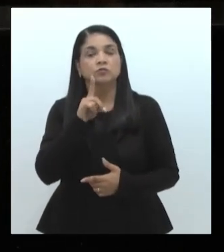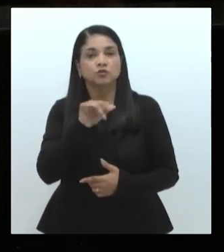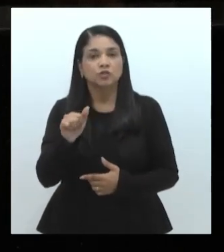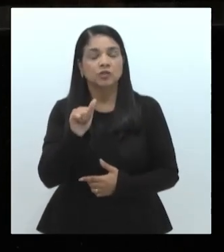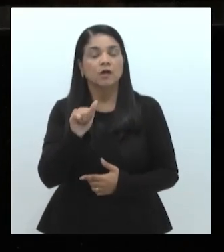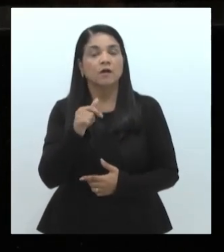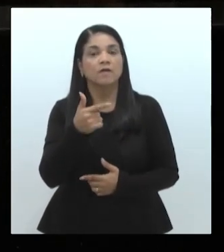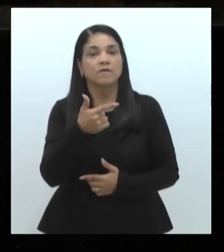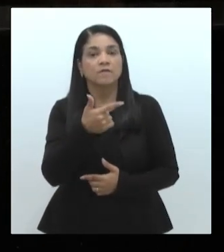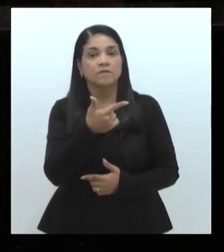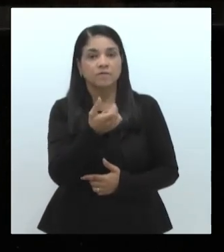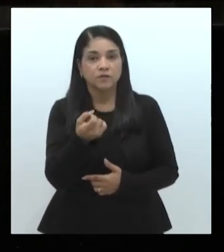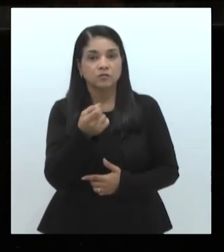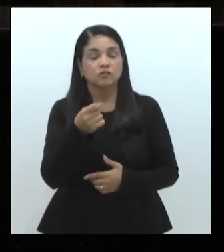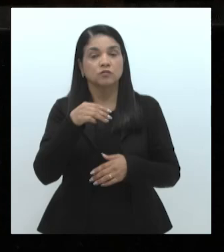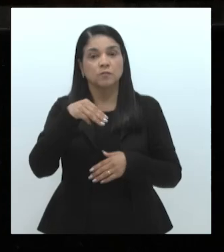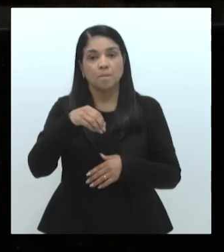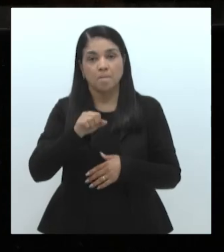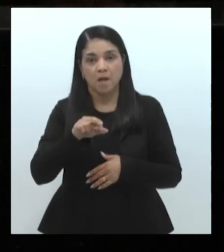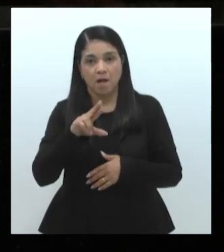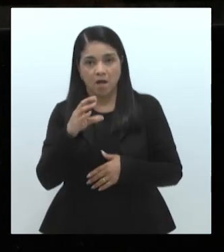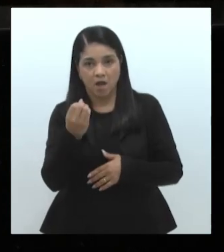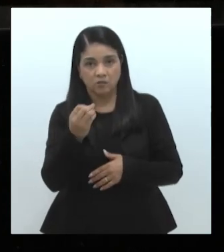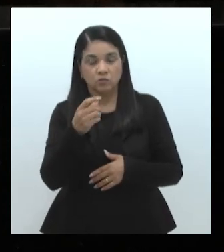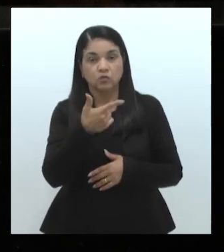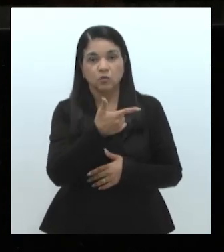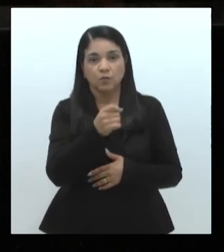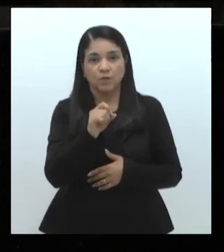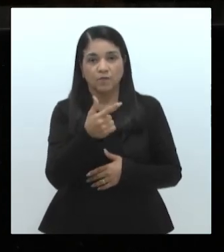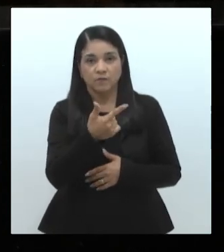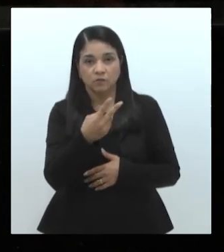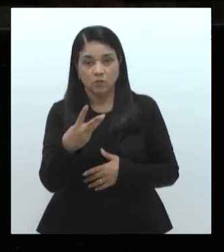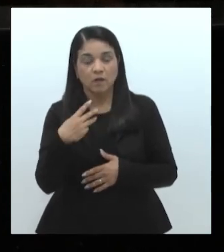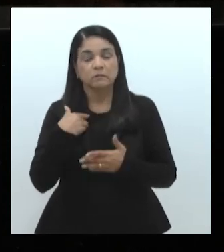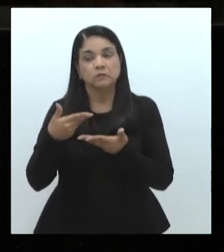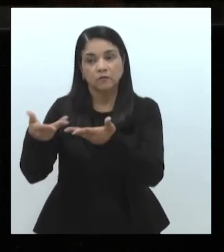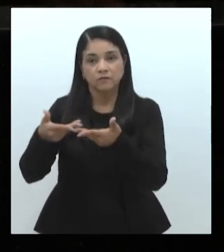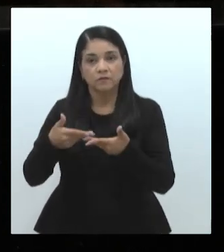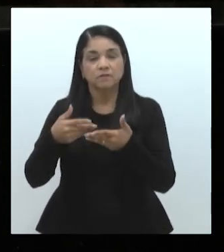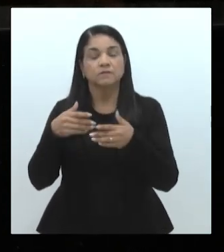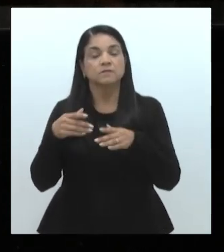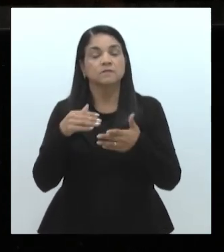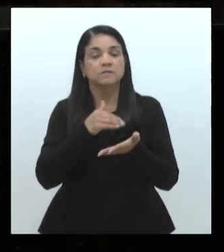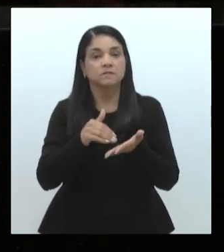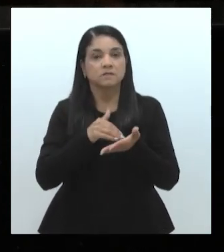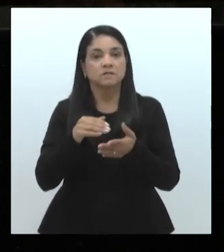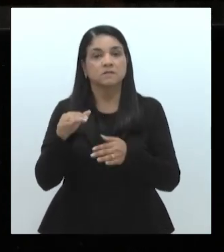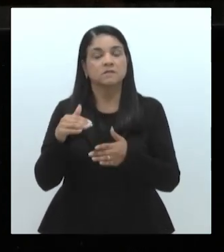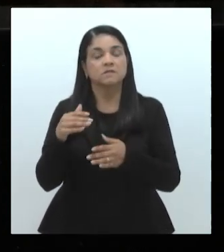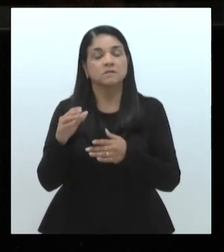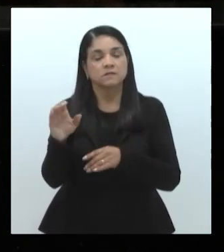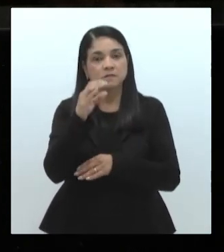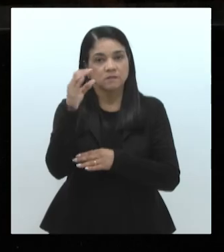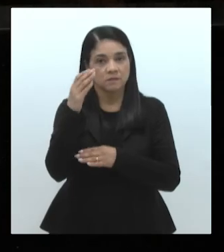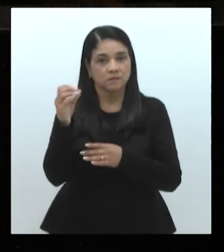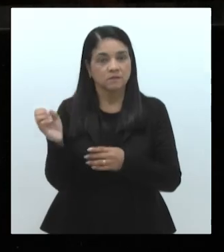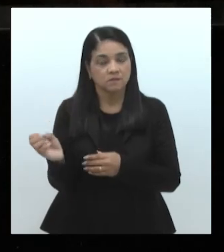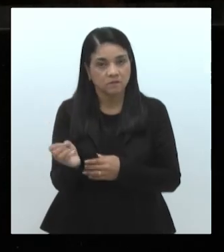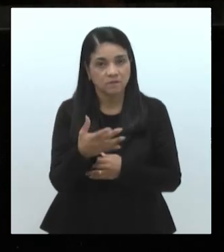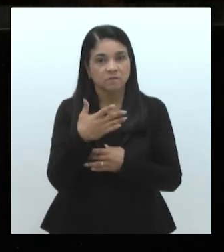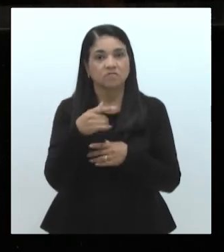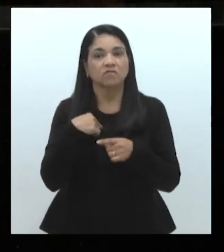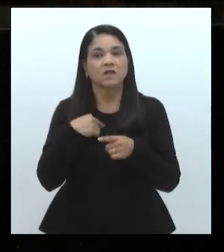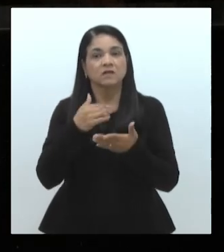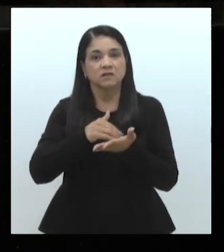de 2024, para a qual foram convidados a Secretaria da Ciência, Tecnologia e Inovação, a Secretária de Educação,